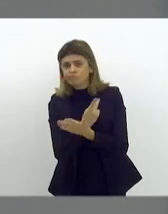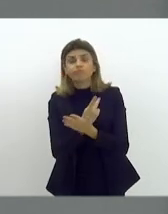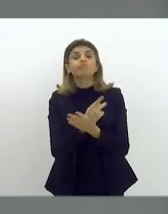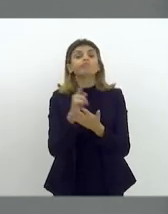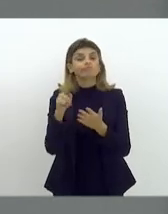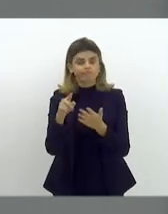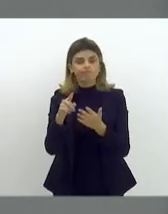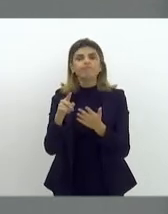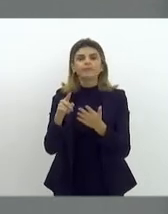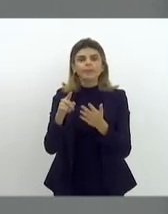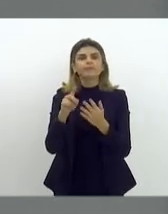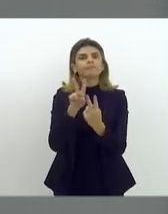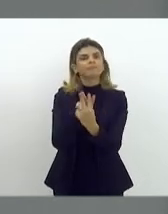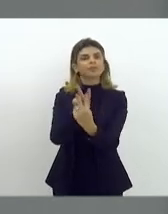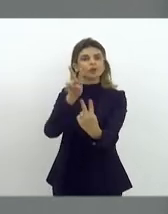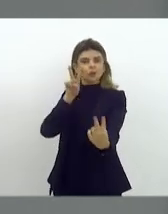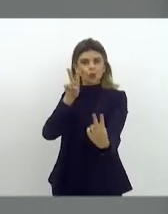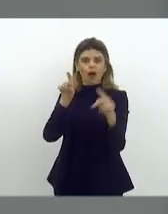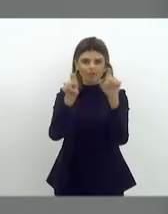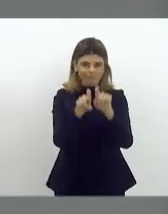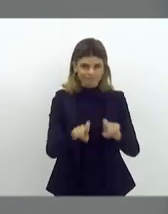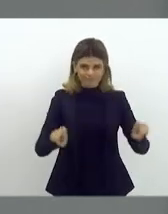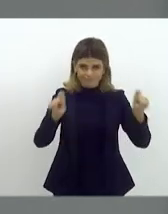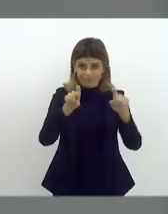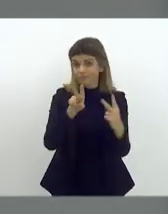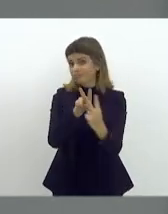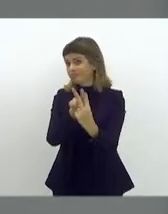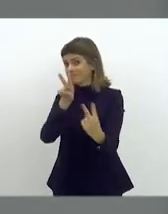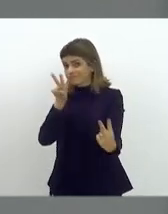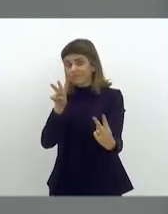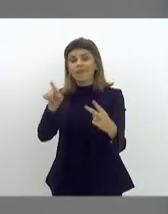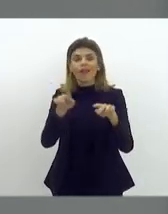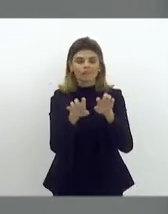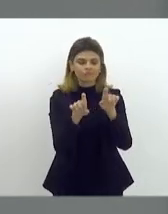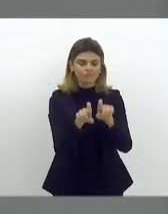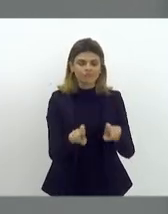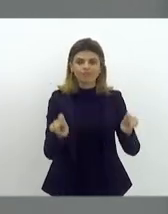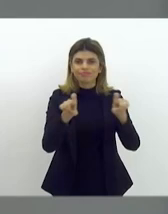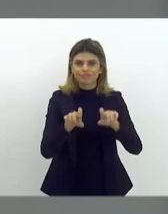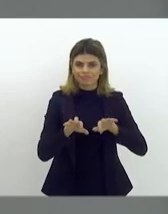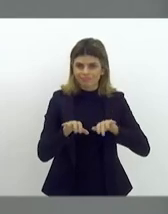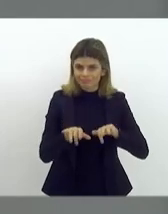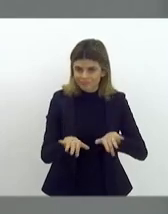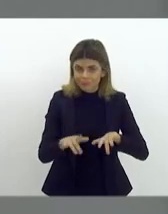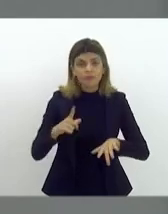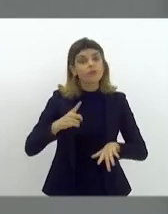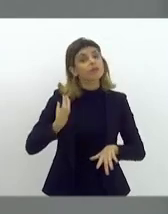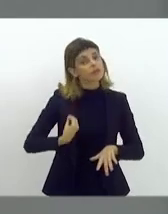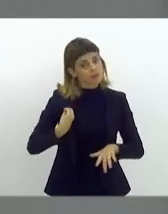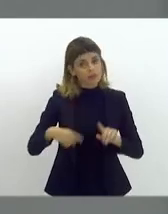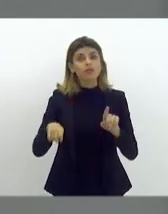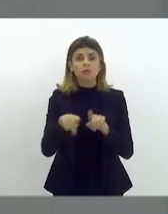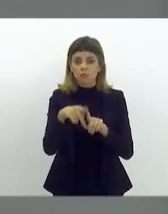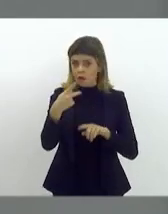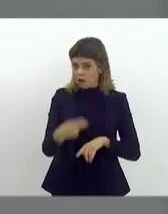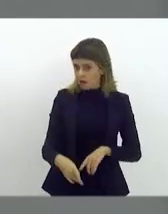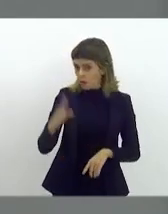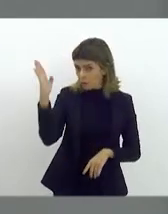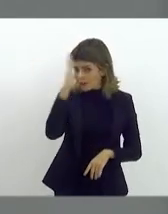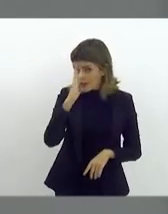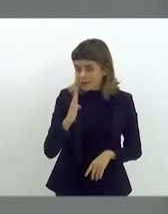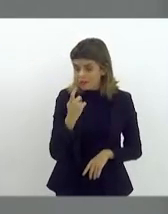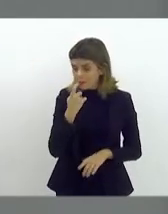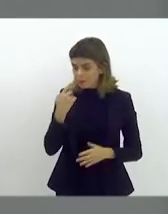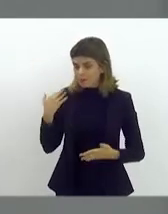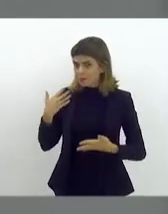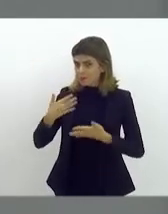virtual que é praticada a distância Por meios digitais e tivemos também é um precedente no Brasil